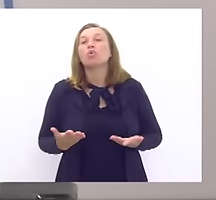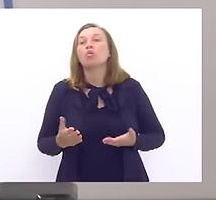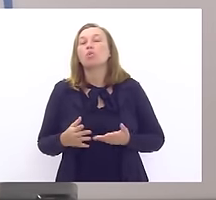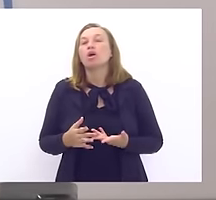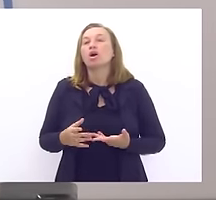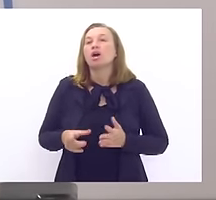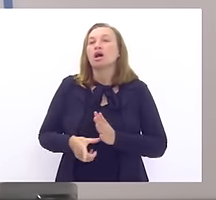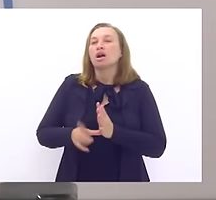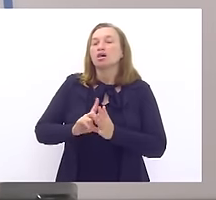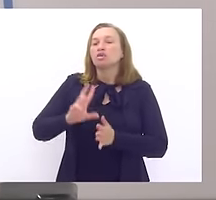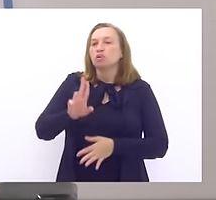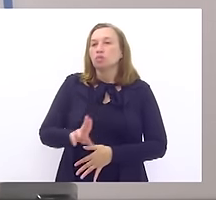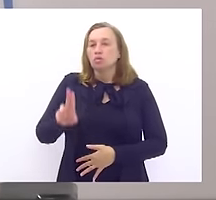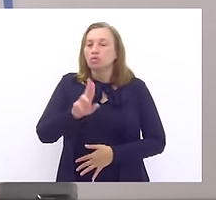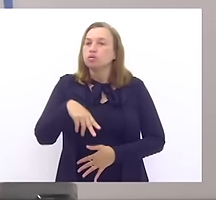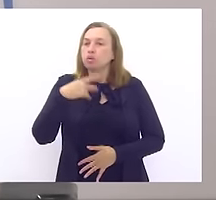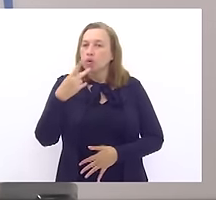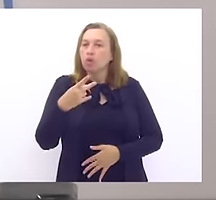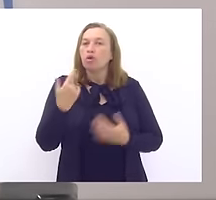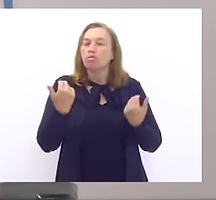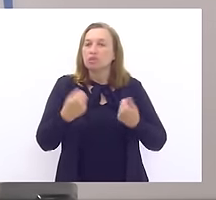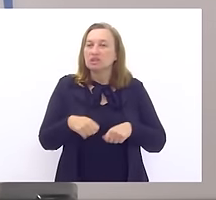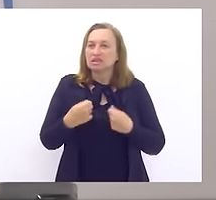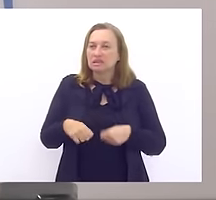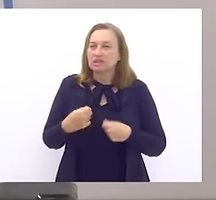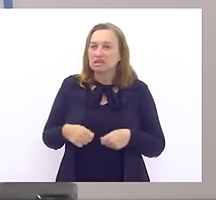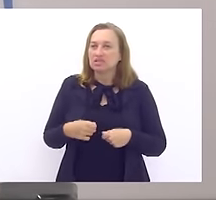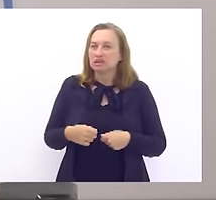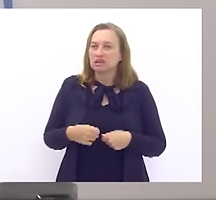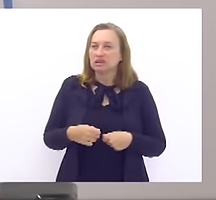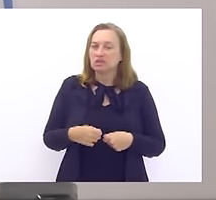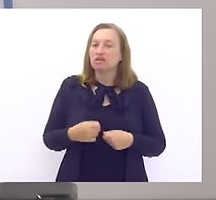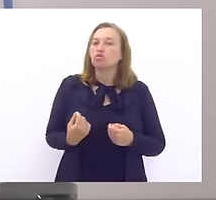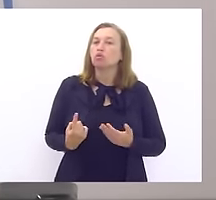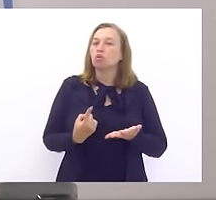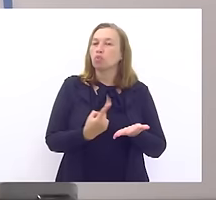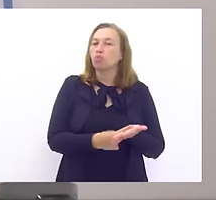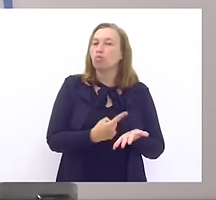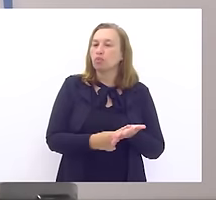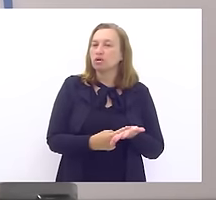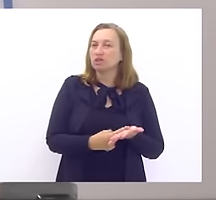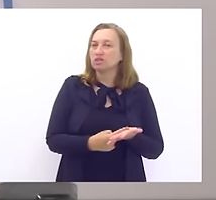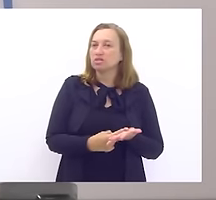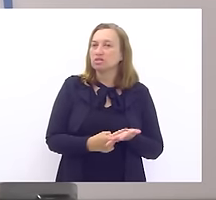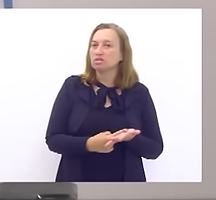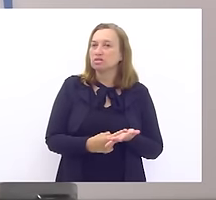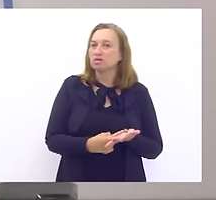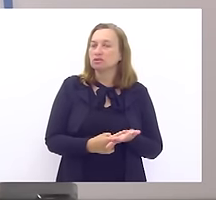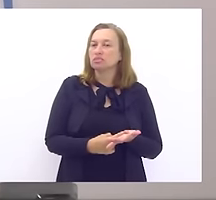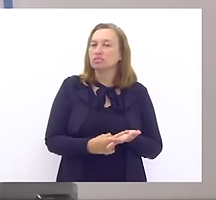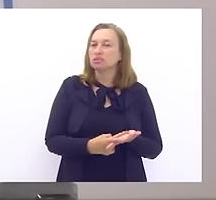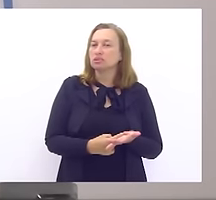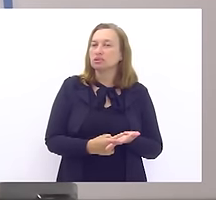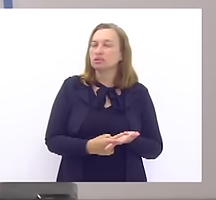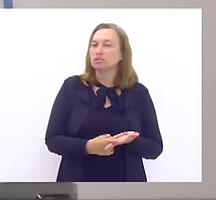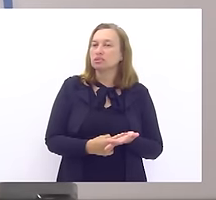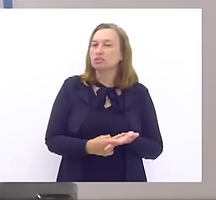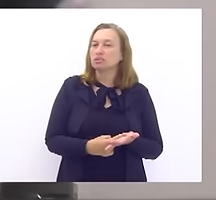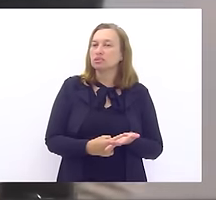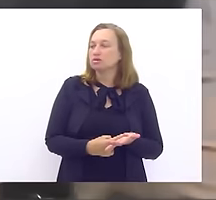fazer uso da palavra preciso que façam aqui o compromisso a luz do a luz